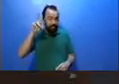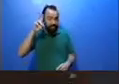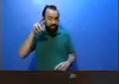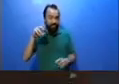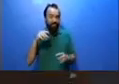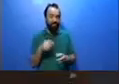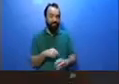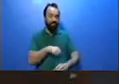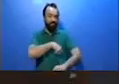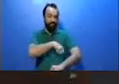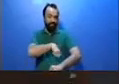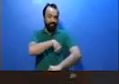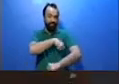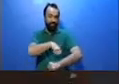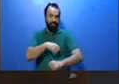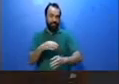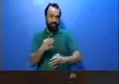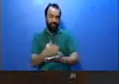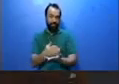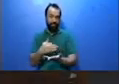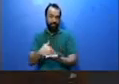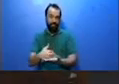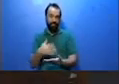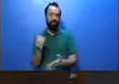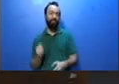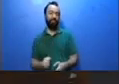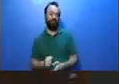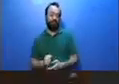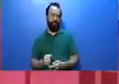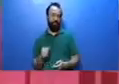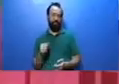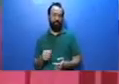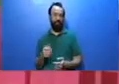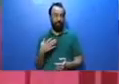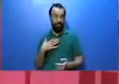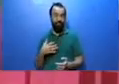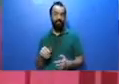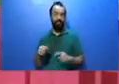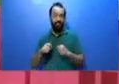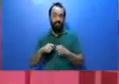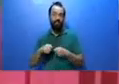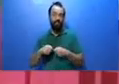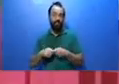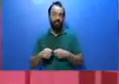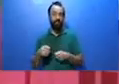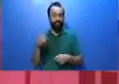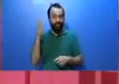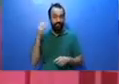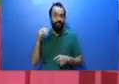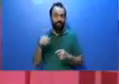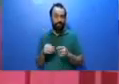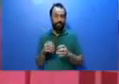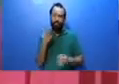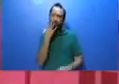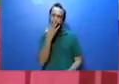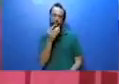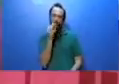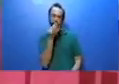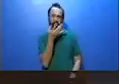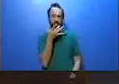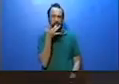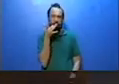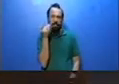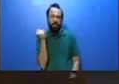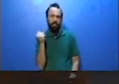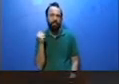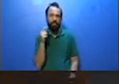da receita. Isso, você fez? Porque eu fiz um bolo, professora, lá da minha avó. Ficou uma delícia! Que bom!